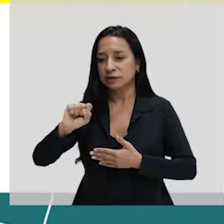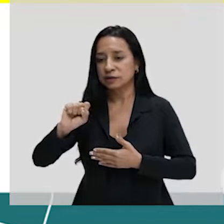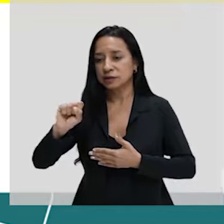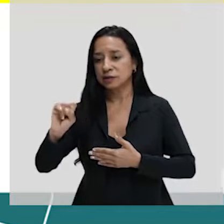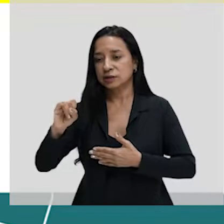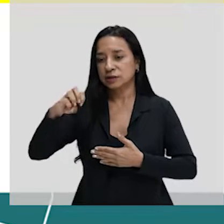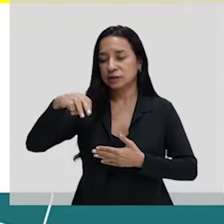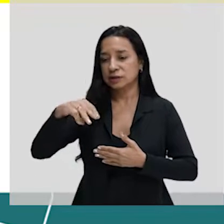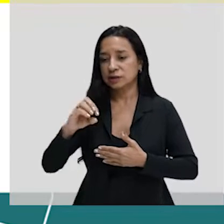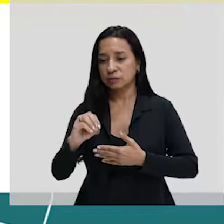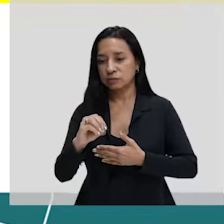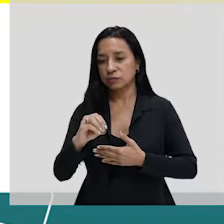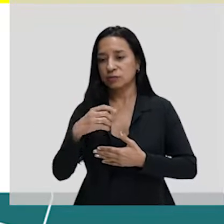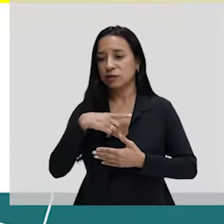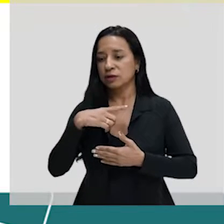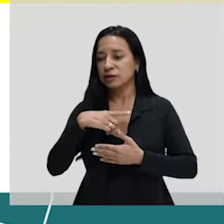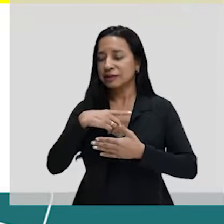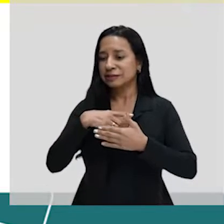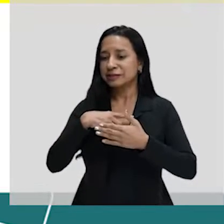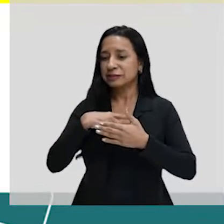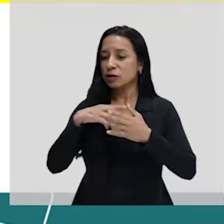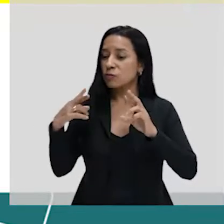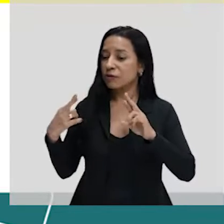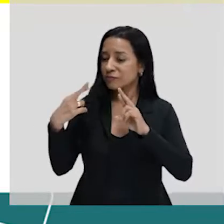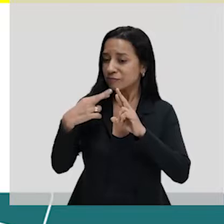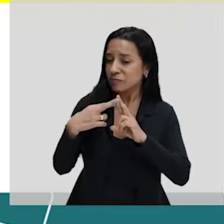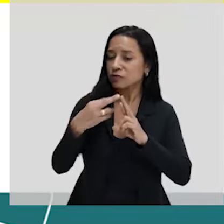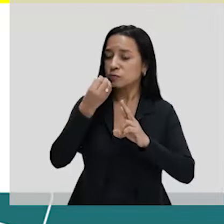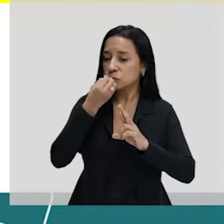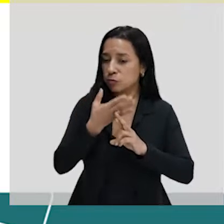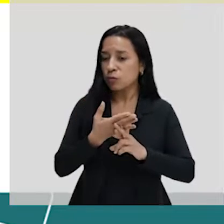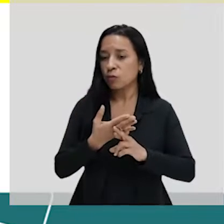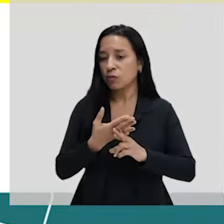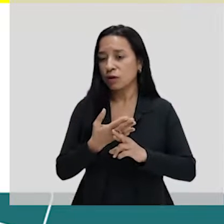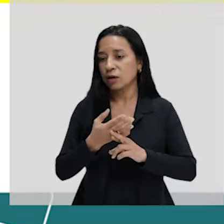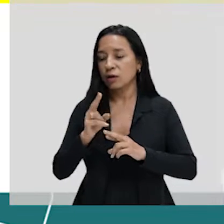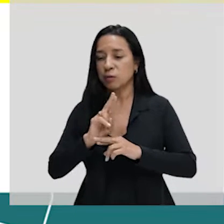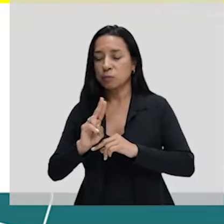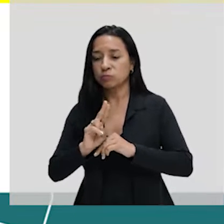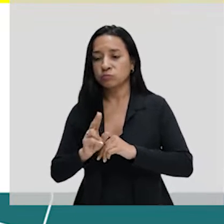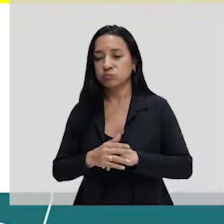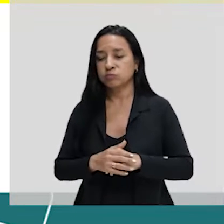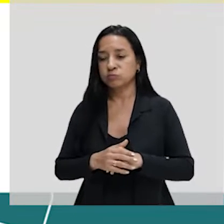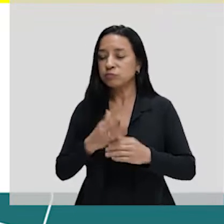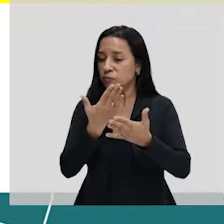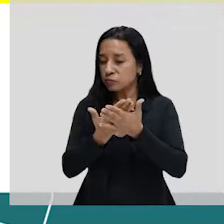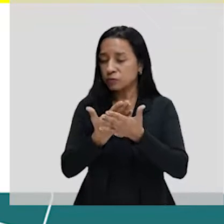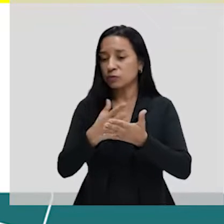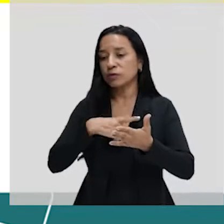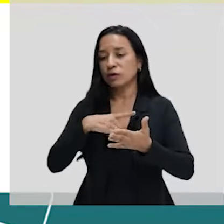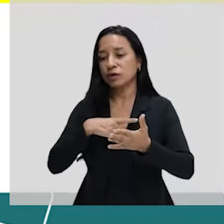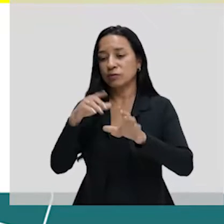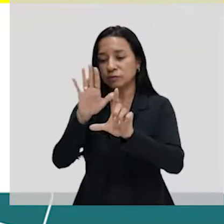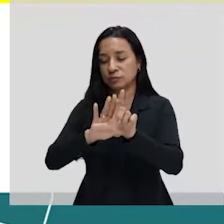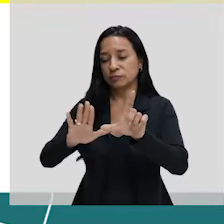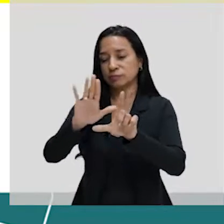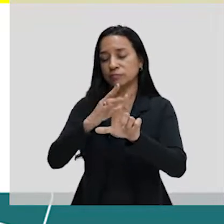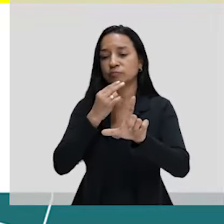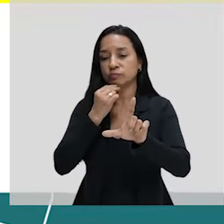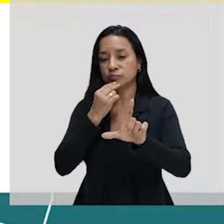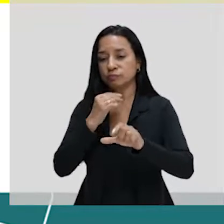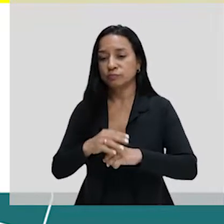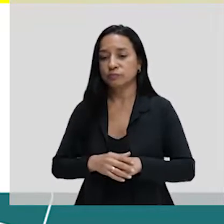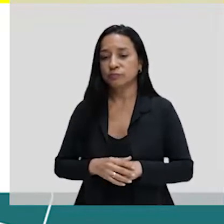Revolução Industrial e de um outro estilo chamado Art Nouveau. Art Nouveau, que nós temos uma aula sobre isso também na plataforma.